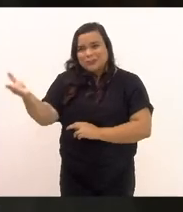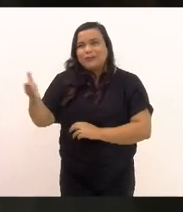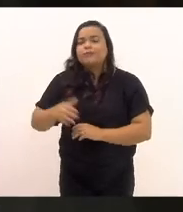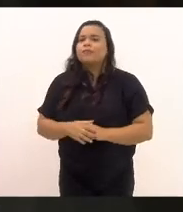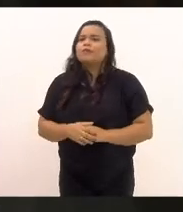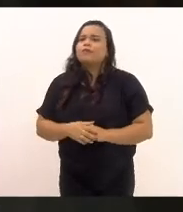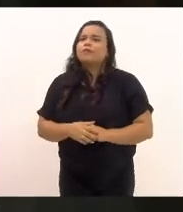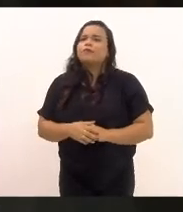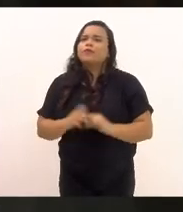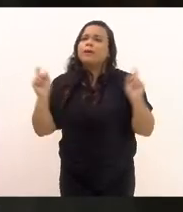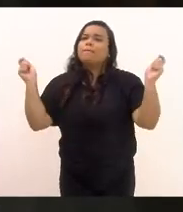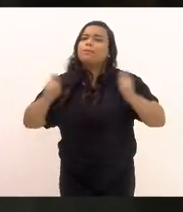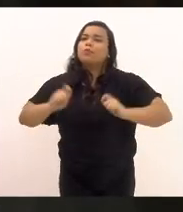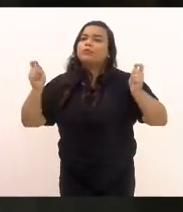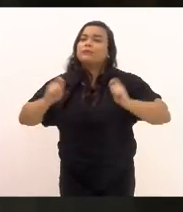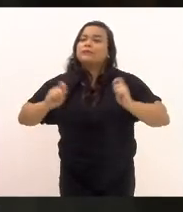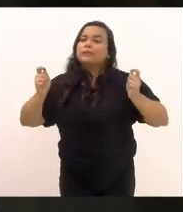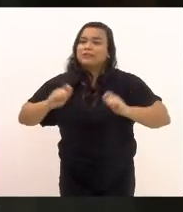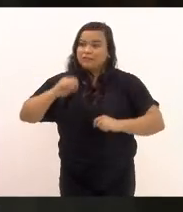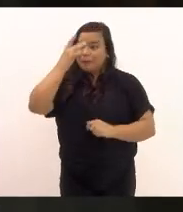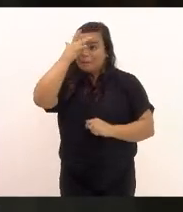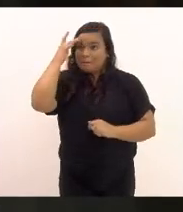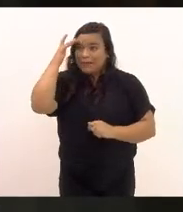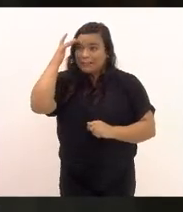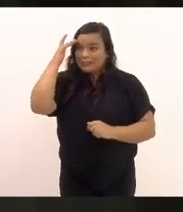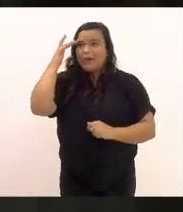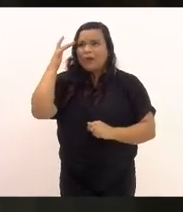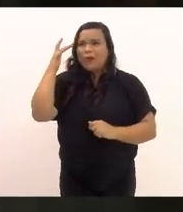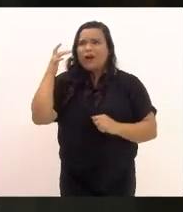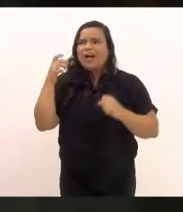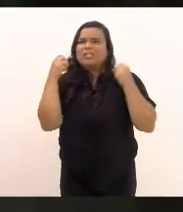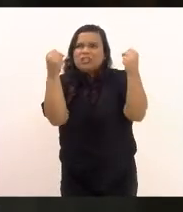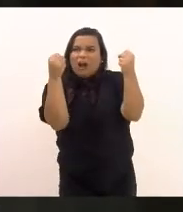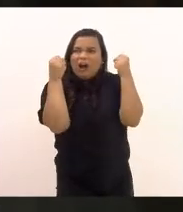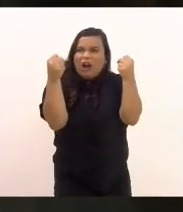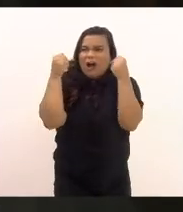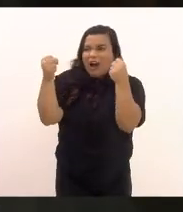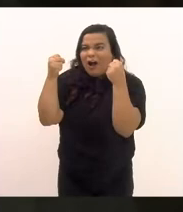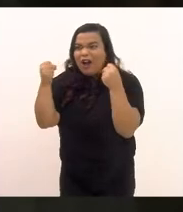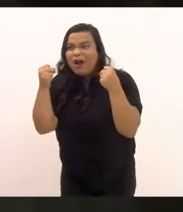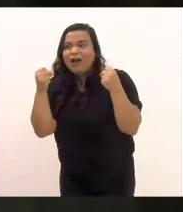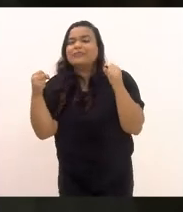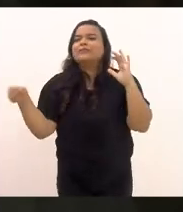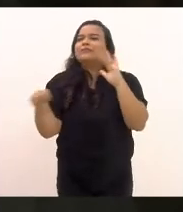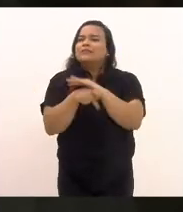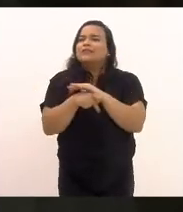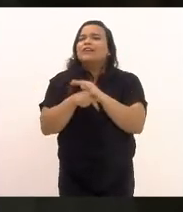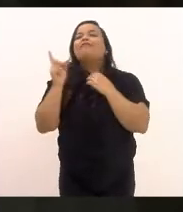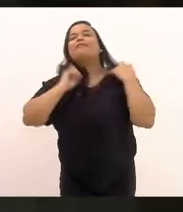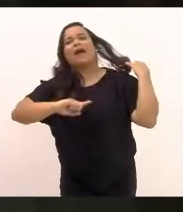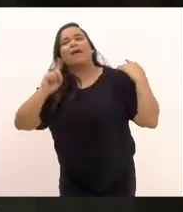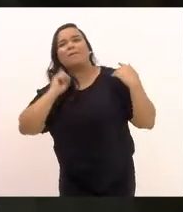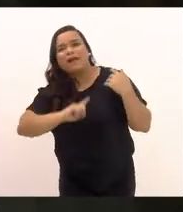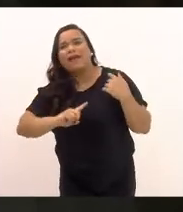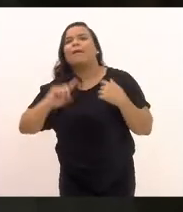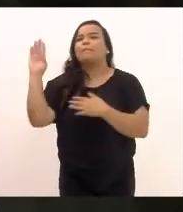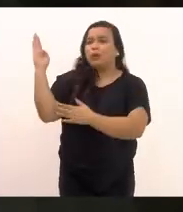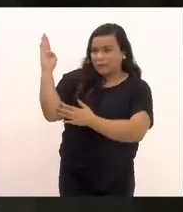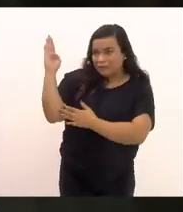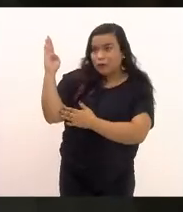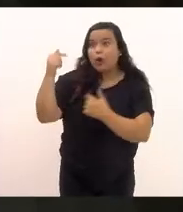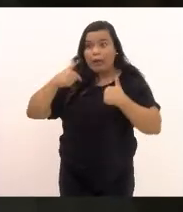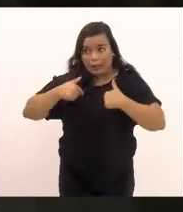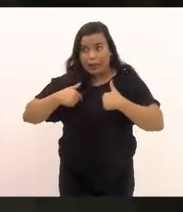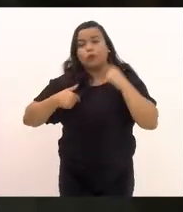possíveis torcedores desses clubes, e eu sou um flamenguista, entraram em confronto